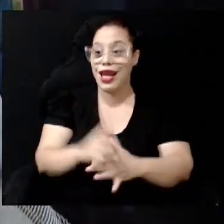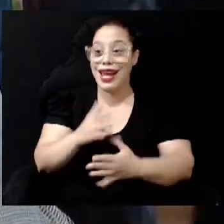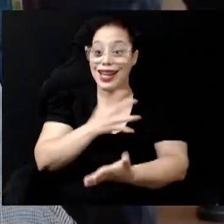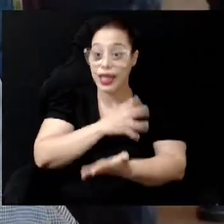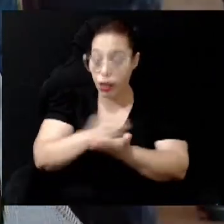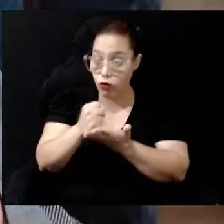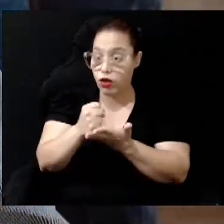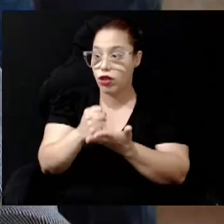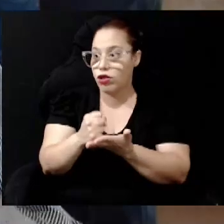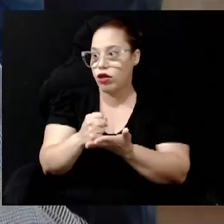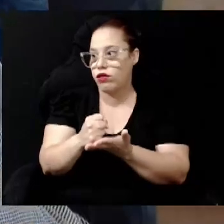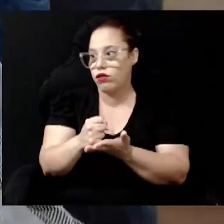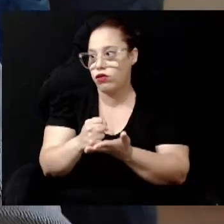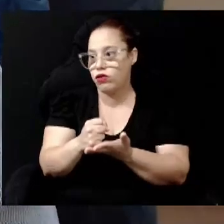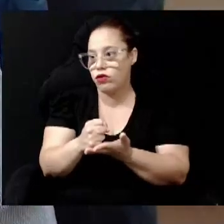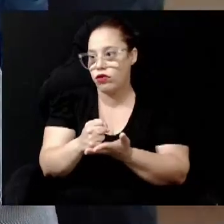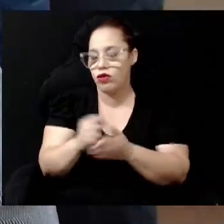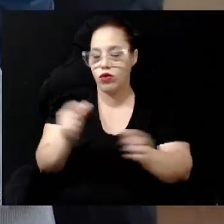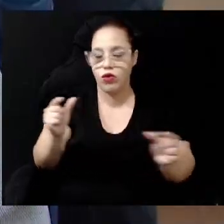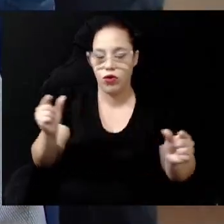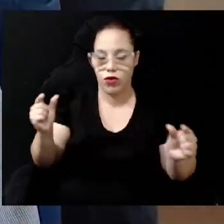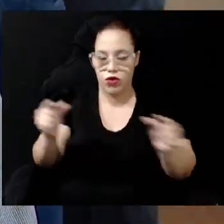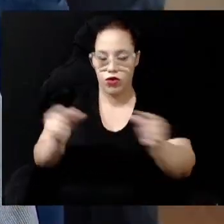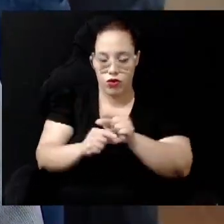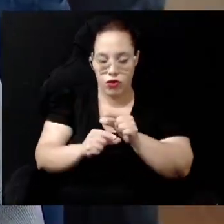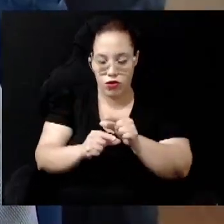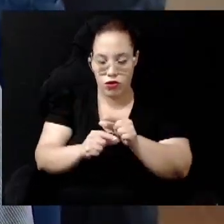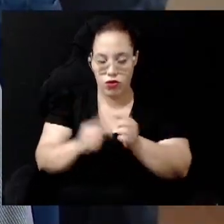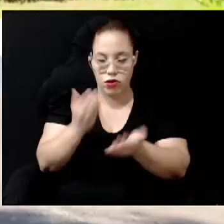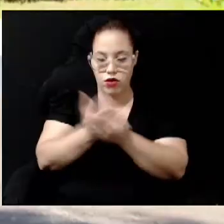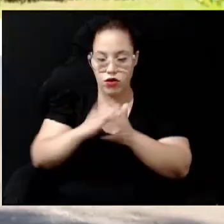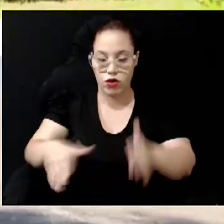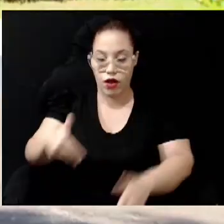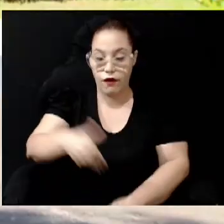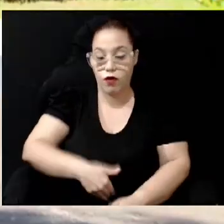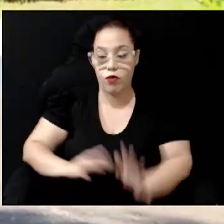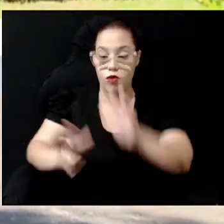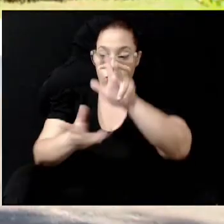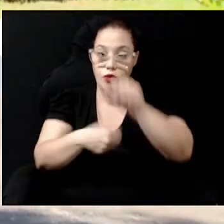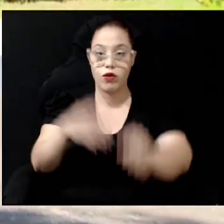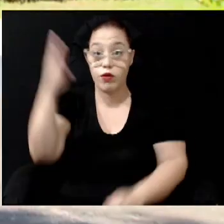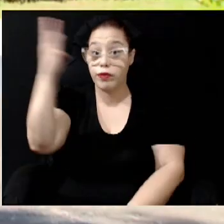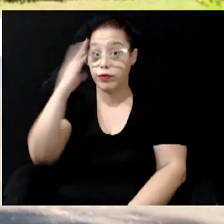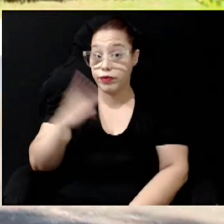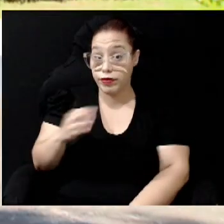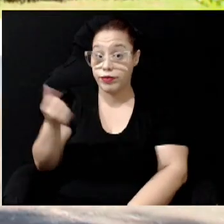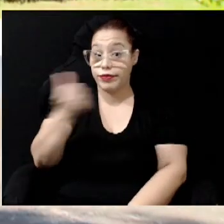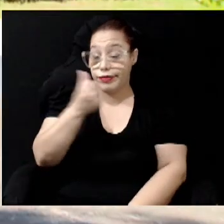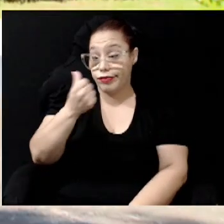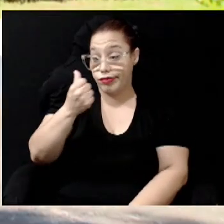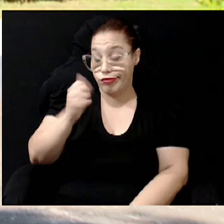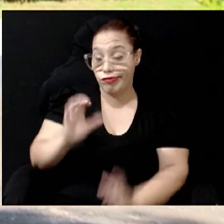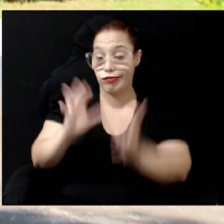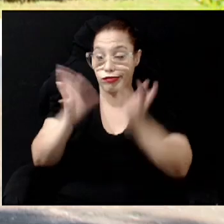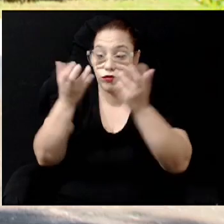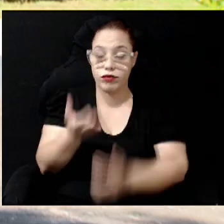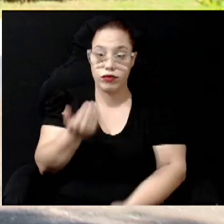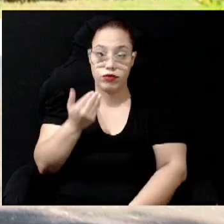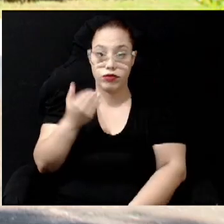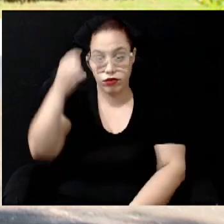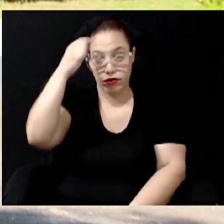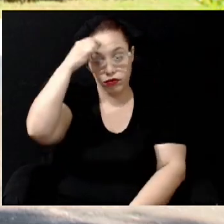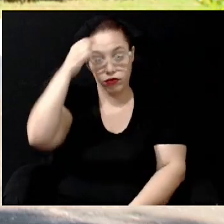para a diminuição ou eliminação da fome no mundo e no Brasil. A primeira edição do Comer com Consciência contou com